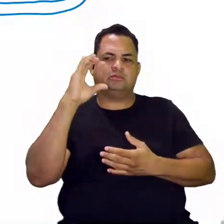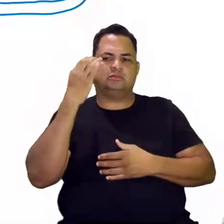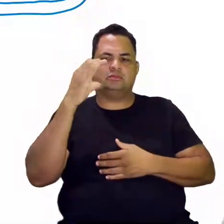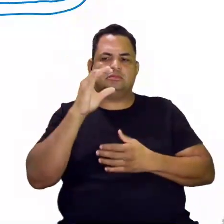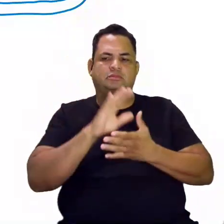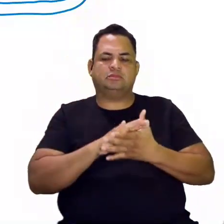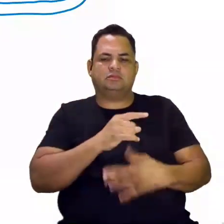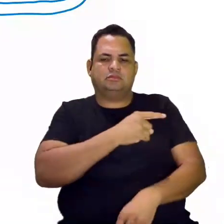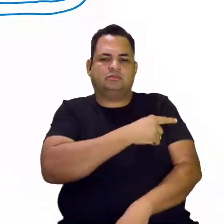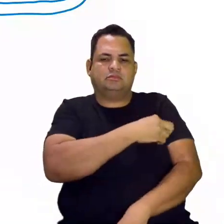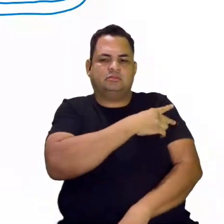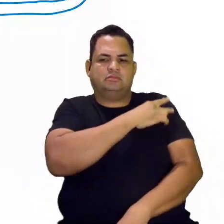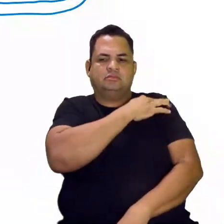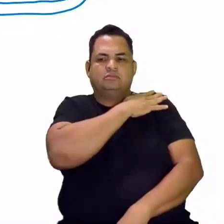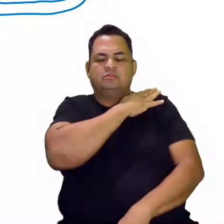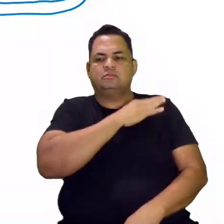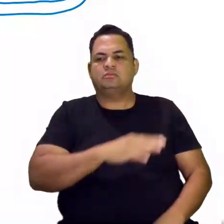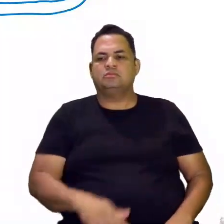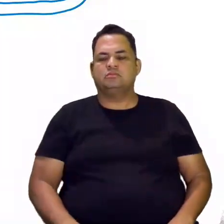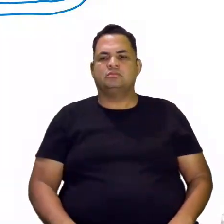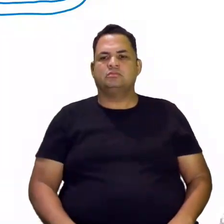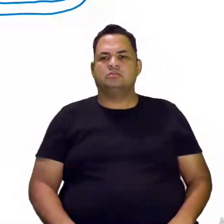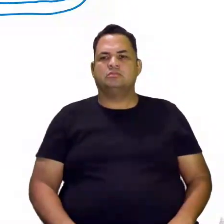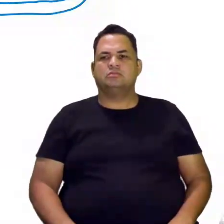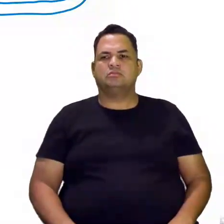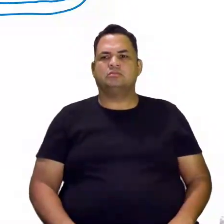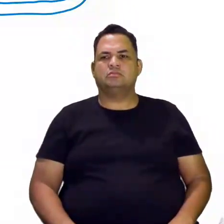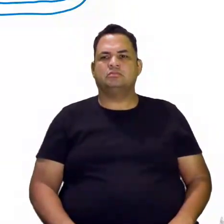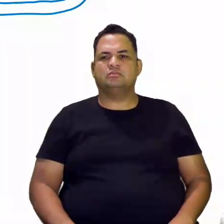ensino fundamental. Vamos seguindo.